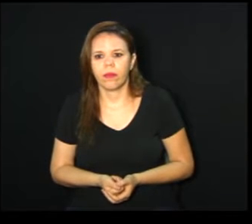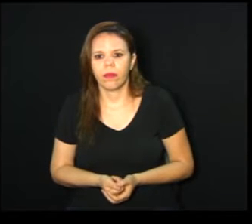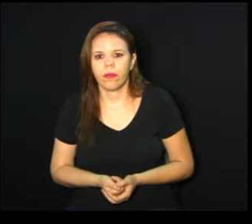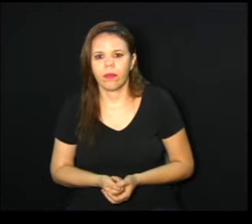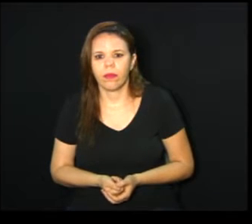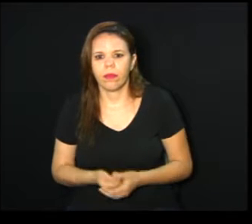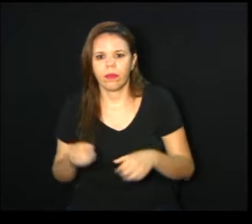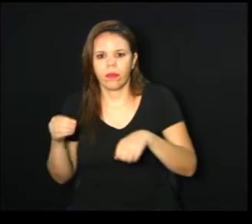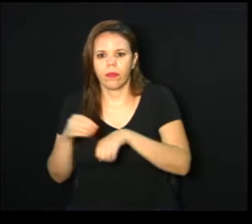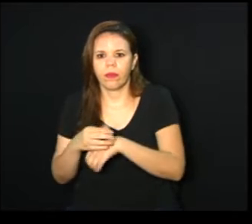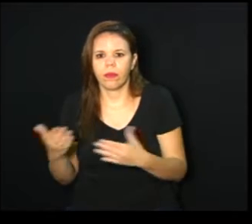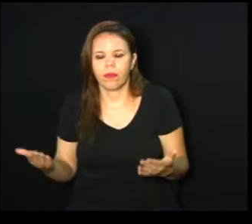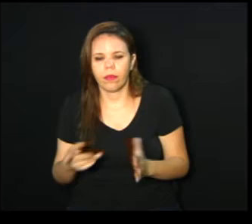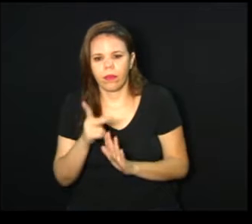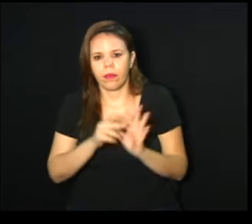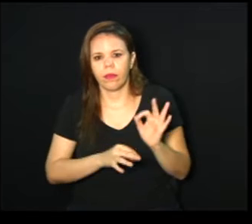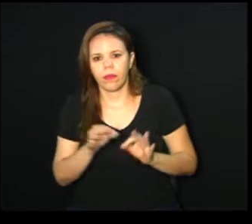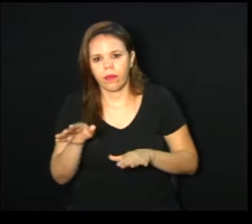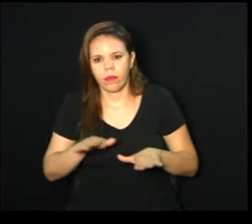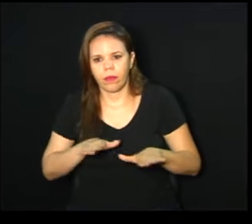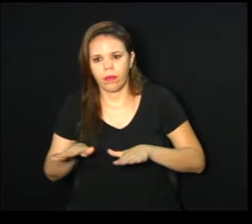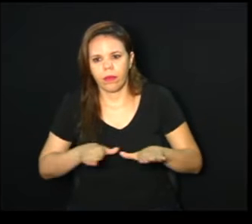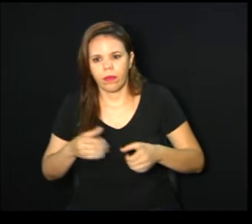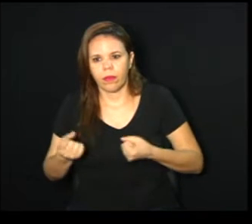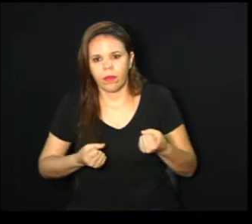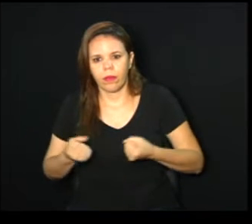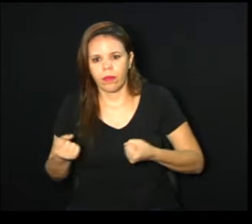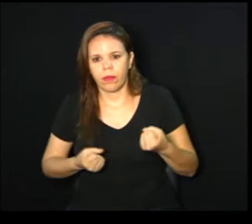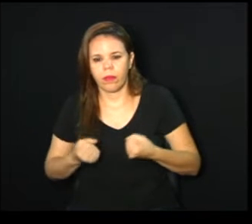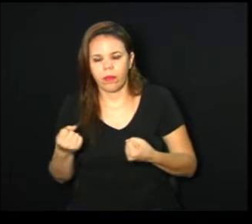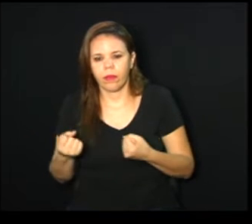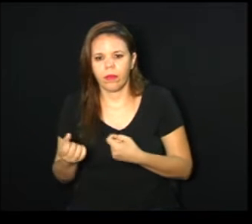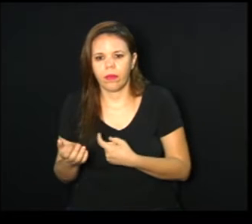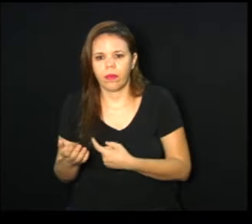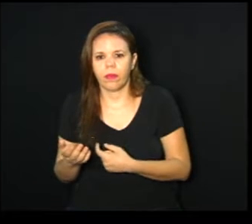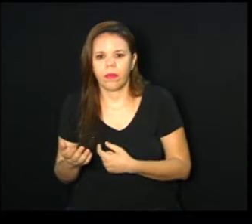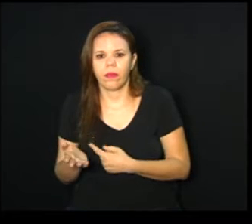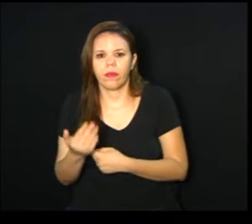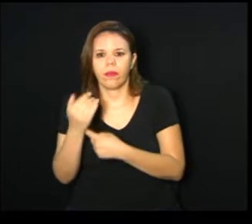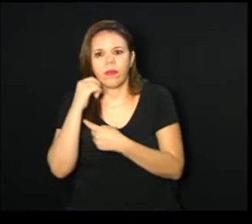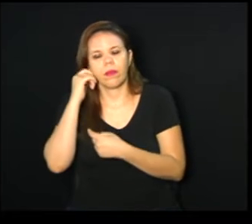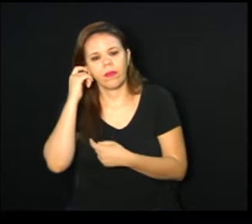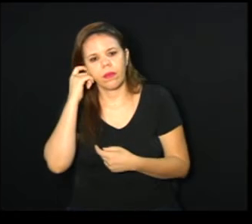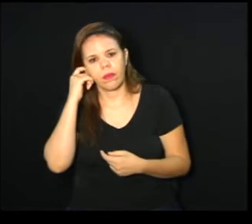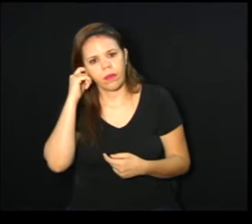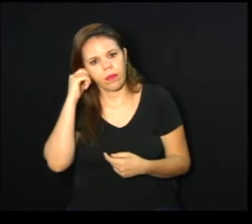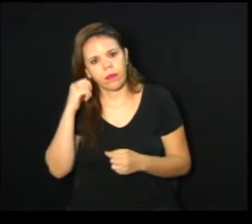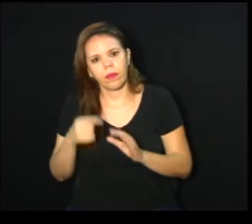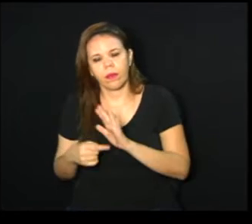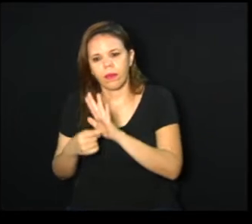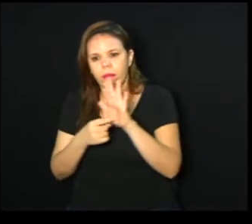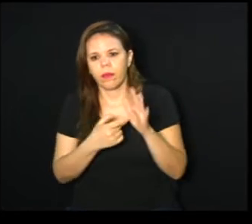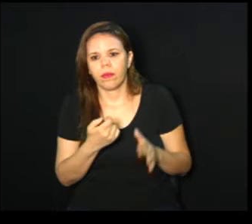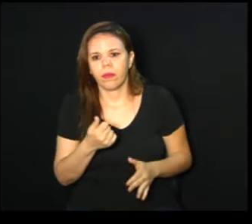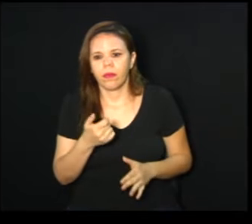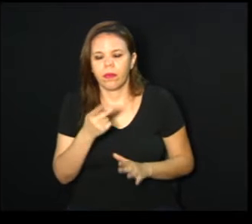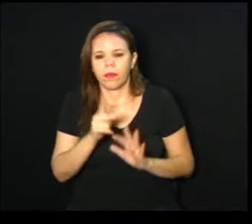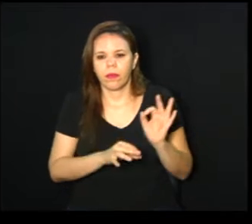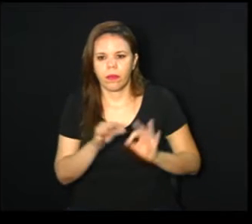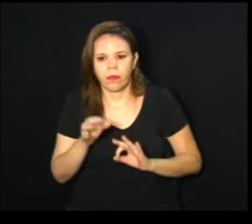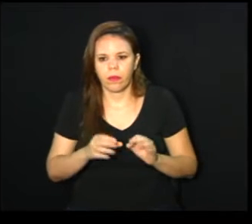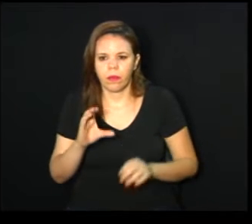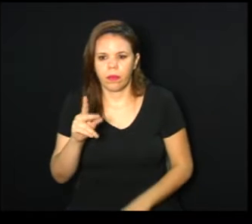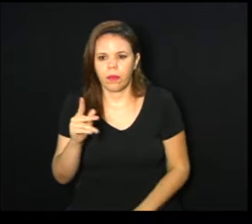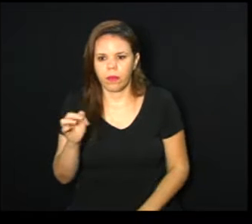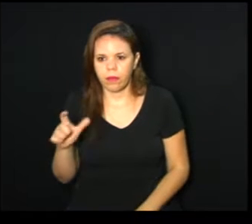Passando agora para o projeto de mobilidade elétrica, o projeto Emotive, aí dando uma dimensão um pouco do que foi esse projeto, a